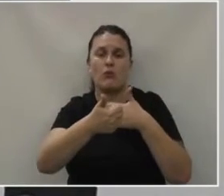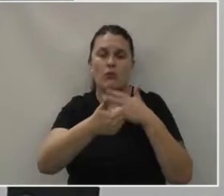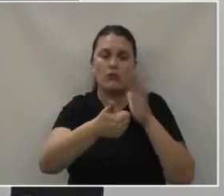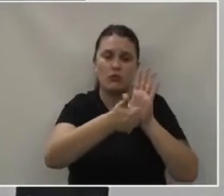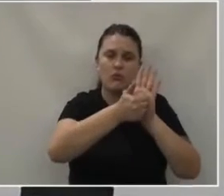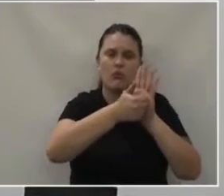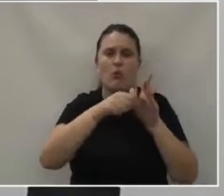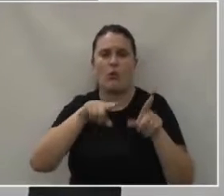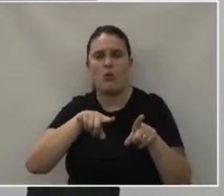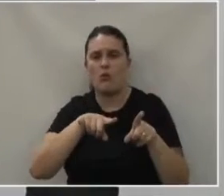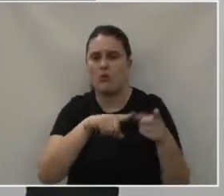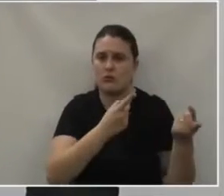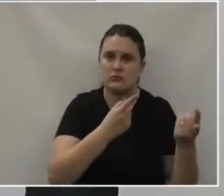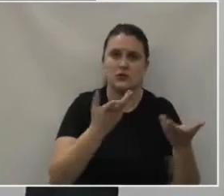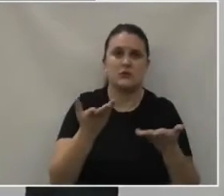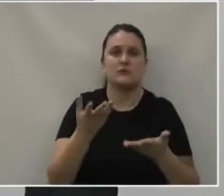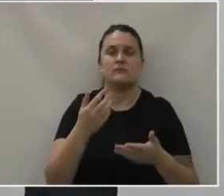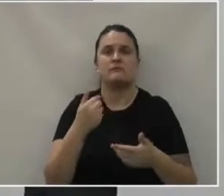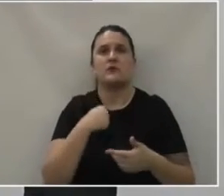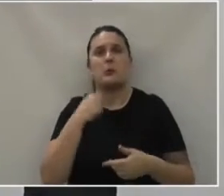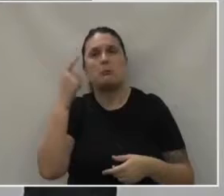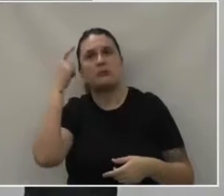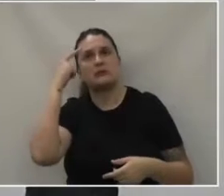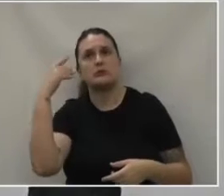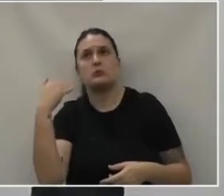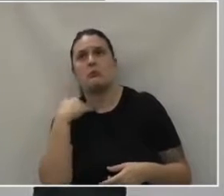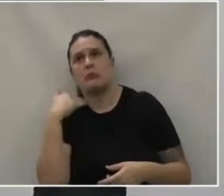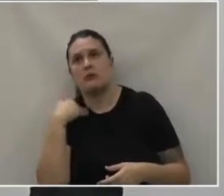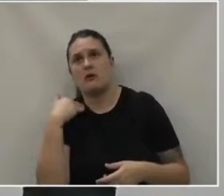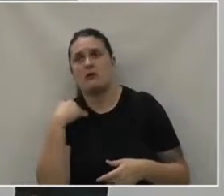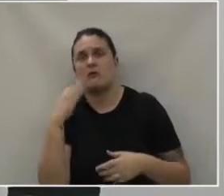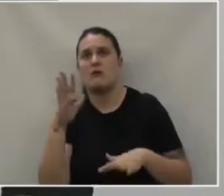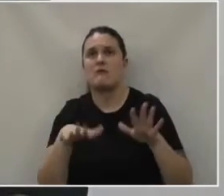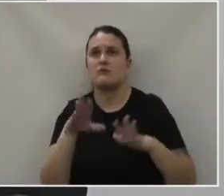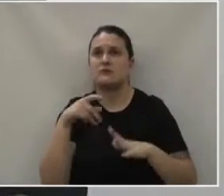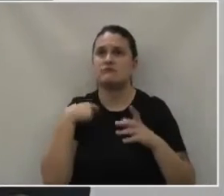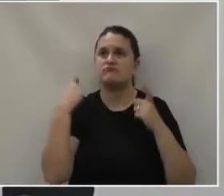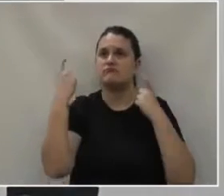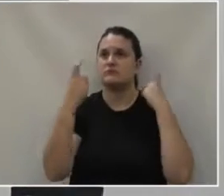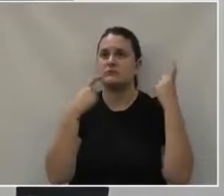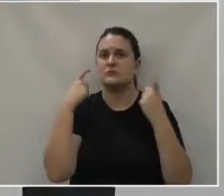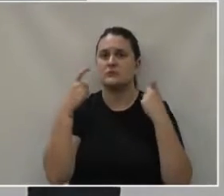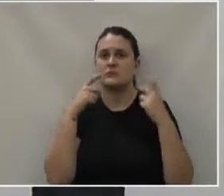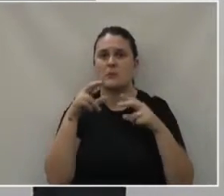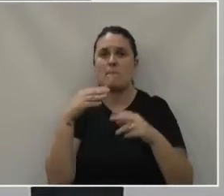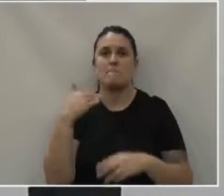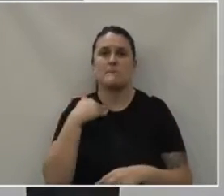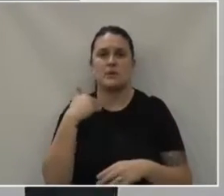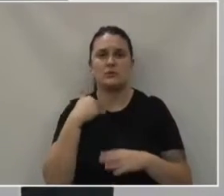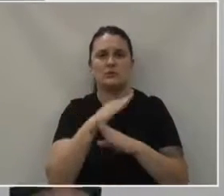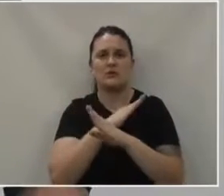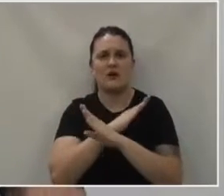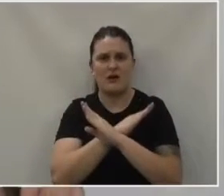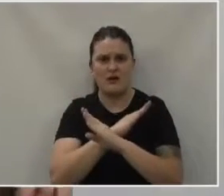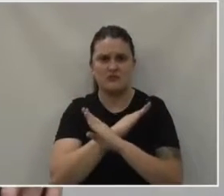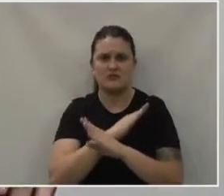questão bancária, me preocupo em relação à Caixa Econômica,